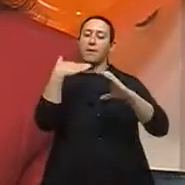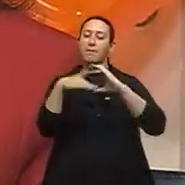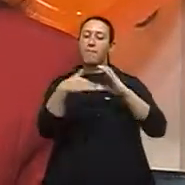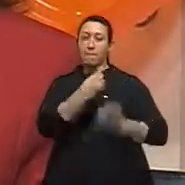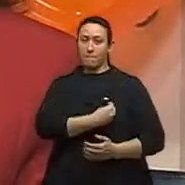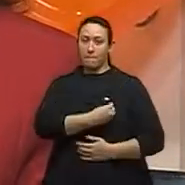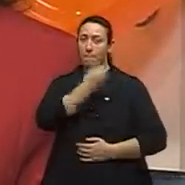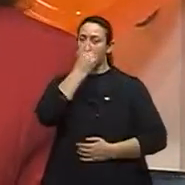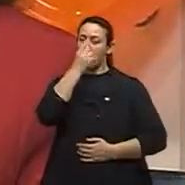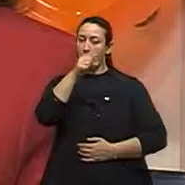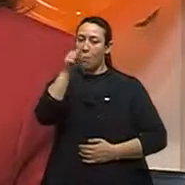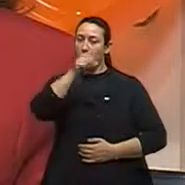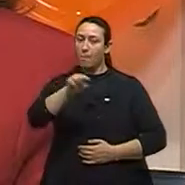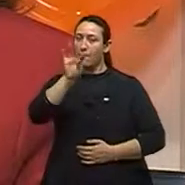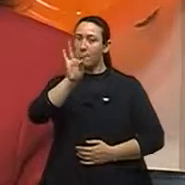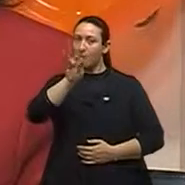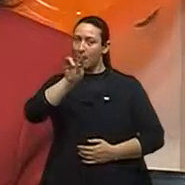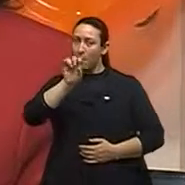vivabem